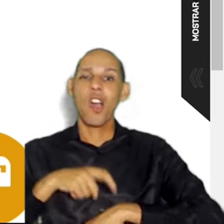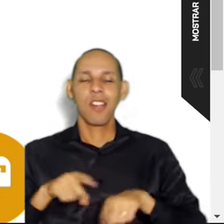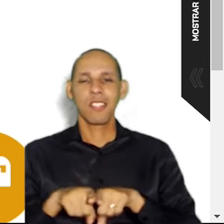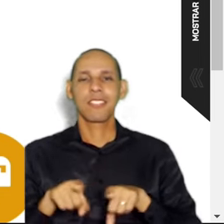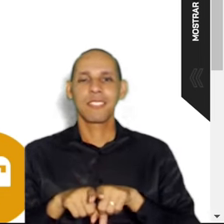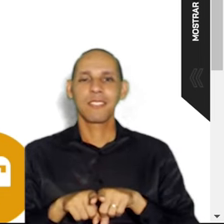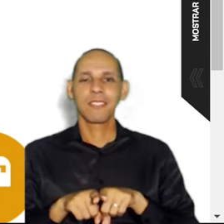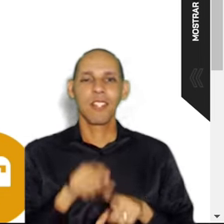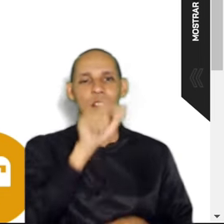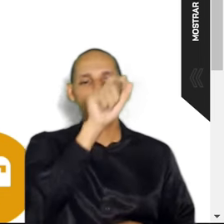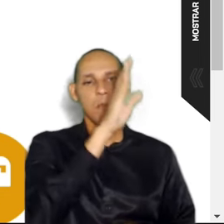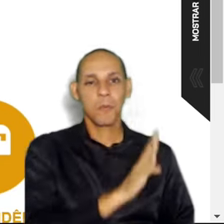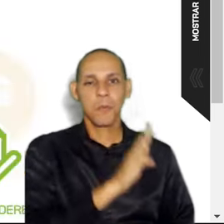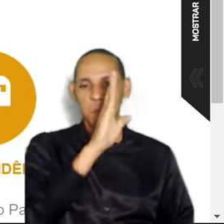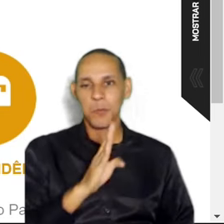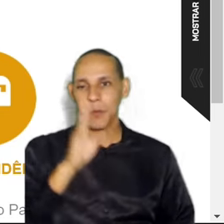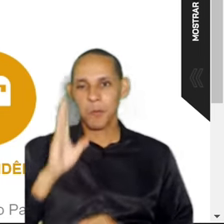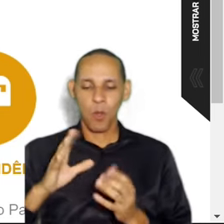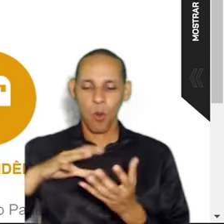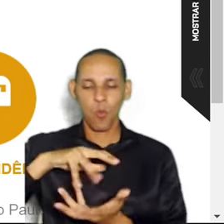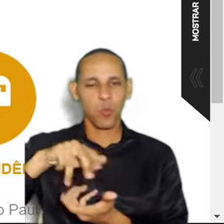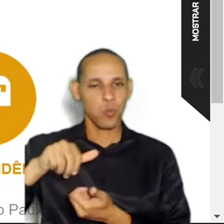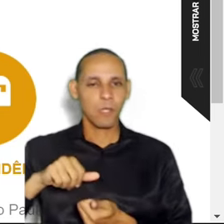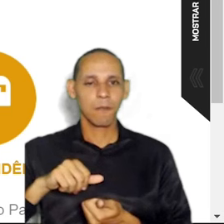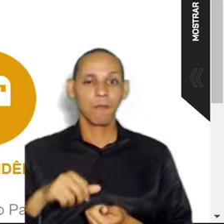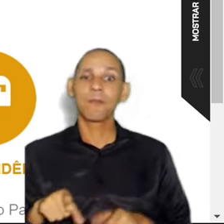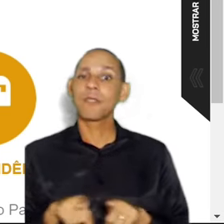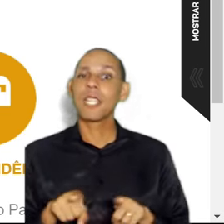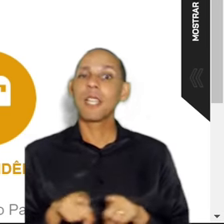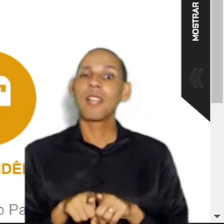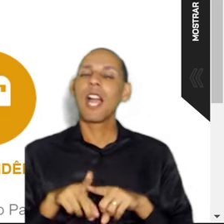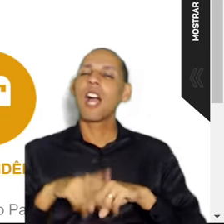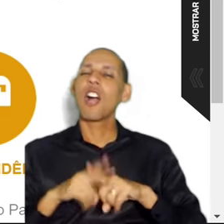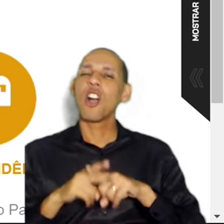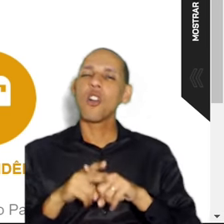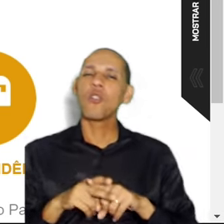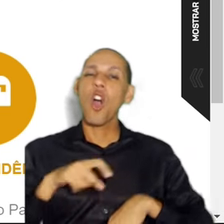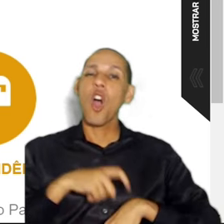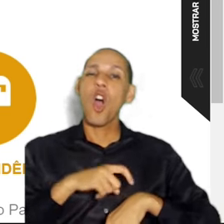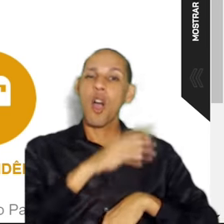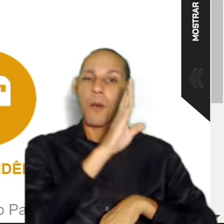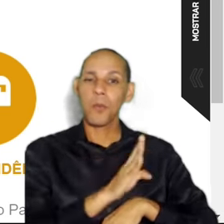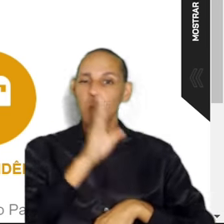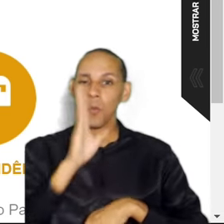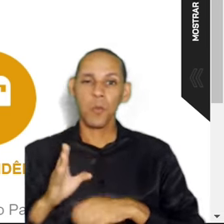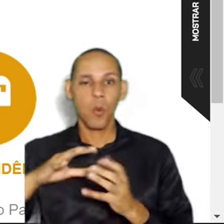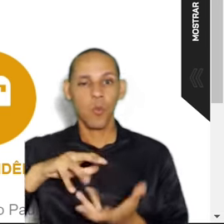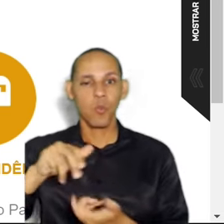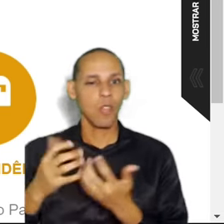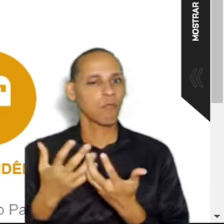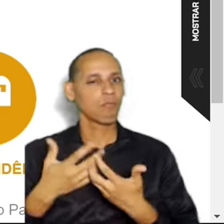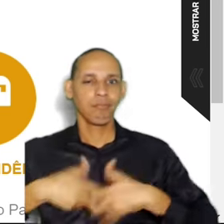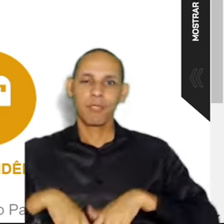também precisa ser inserido você seleciona qual é eu deixo isso aqui ó ajustar fuso horário automaticamente deixo porque eu não quero ficar